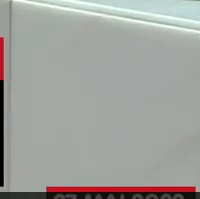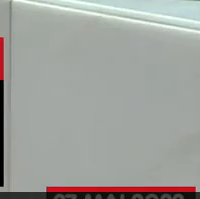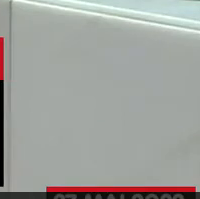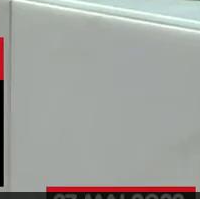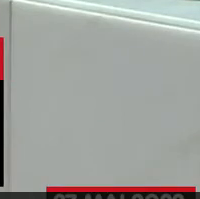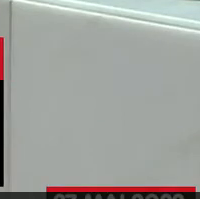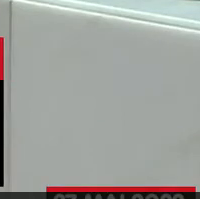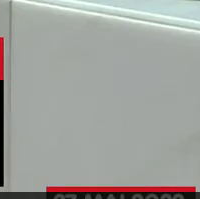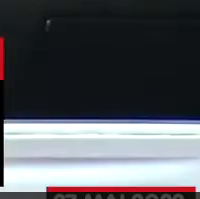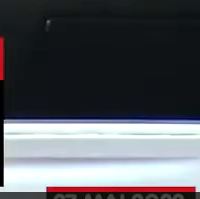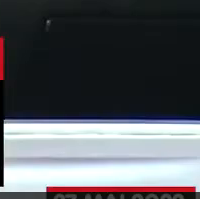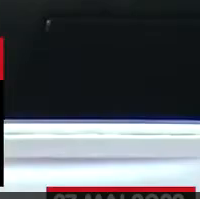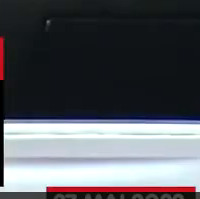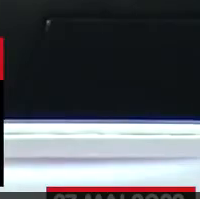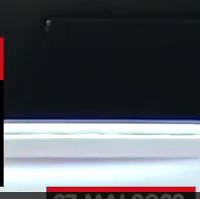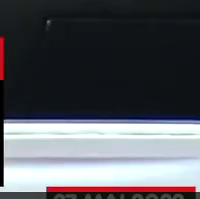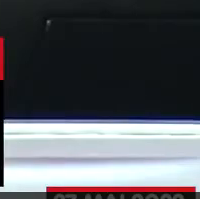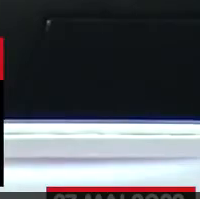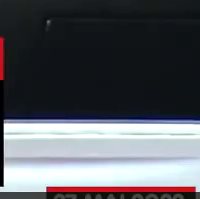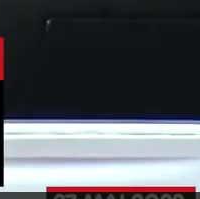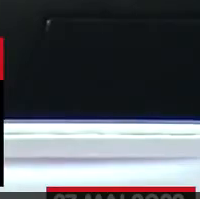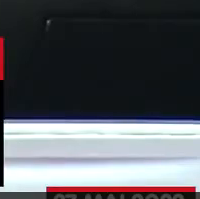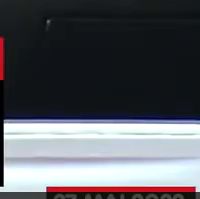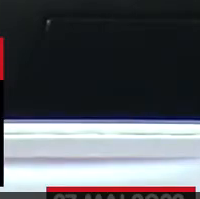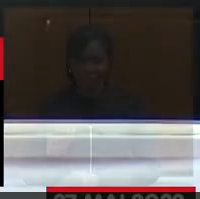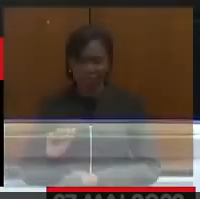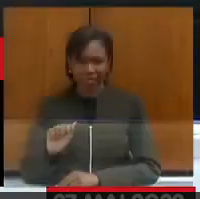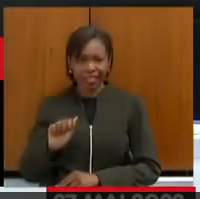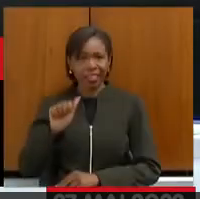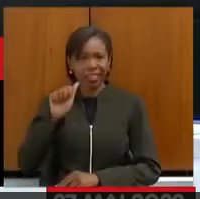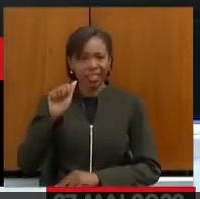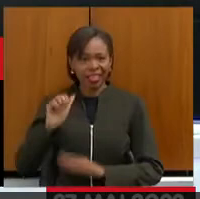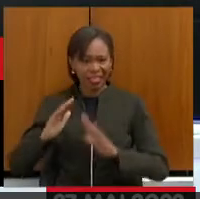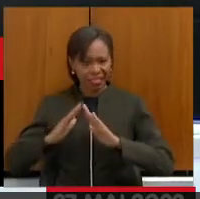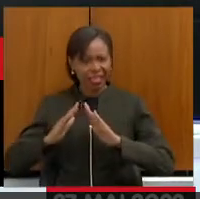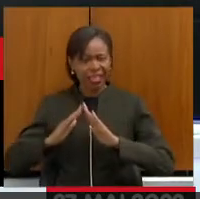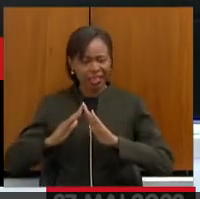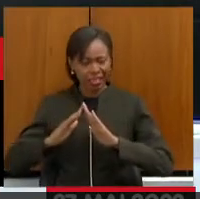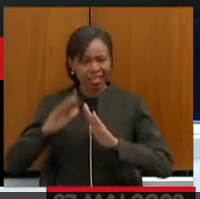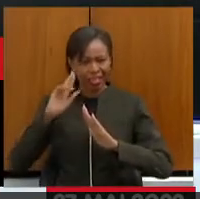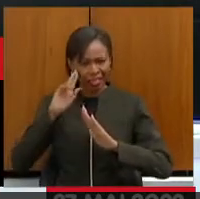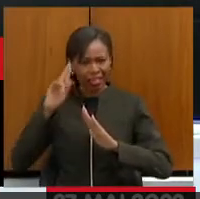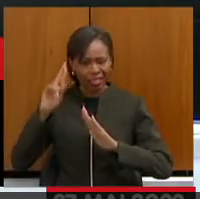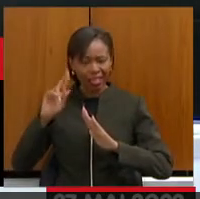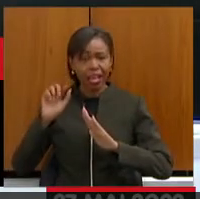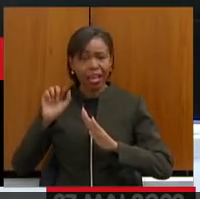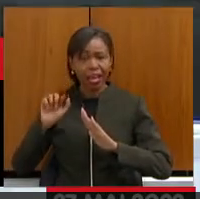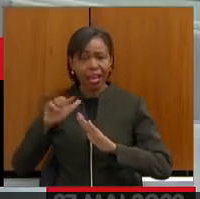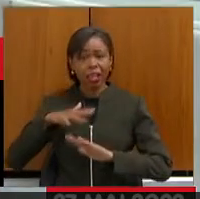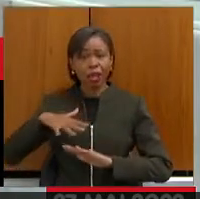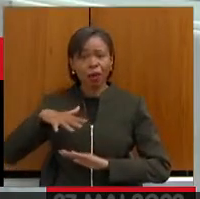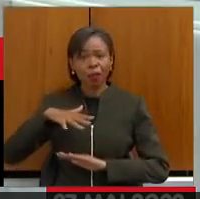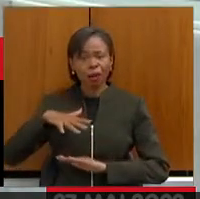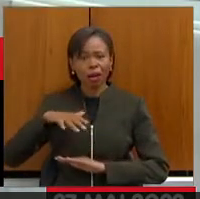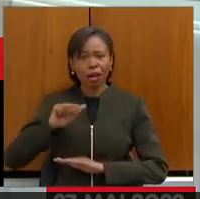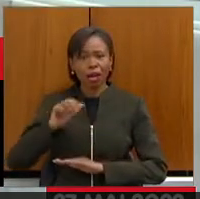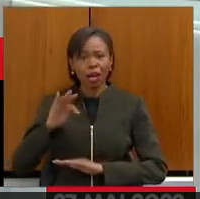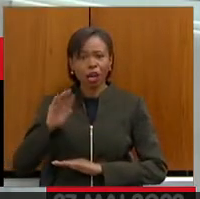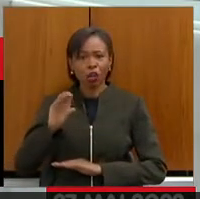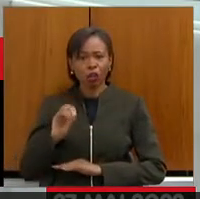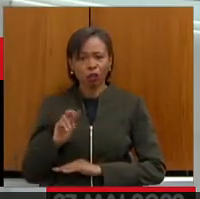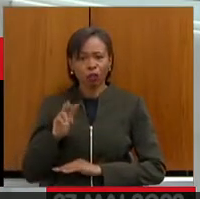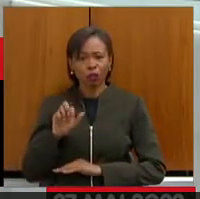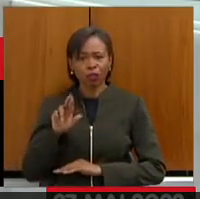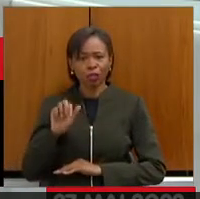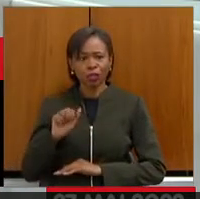a Claudinha Cláudia Maciel Ferreira que a dona de casa moradora do bairro Alto Vera Cruz Claudinha agora é